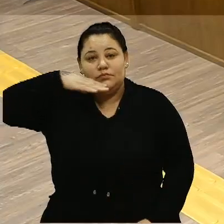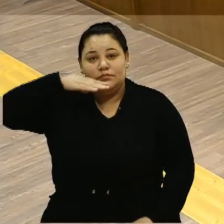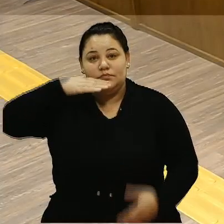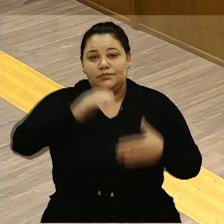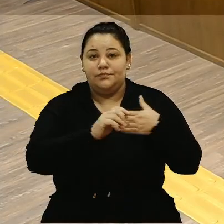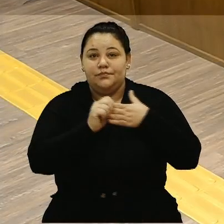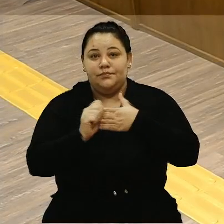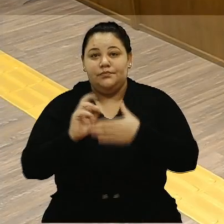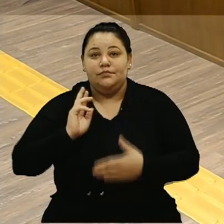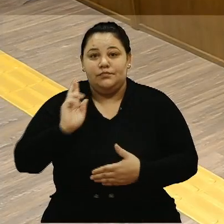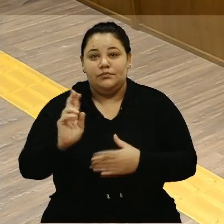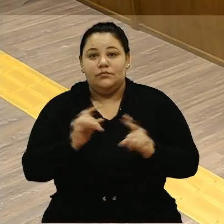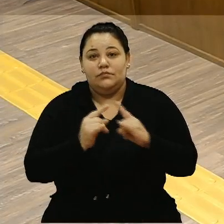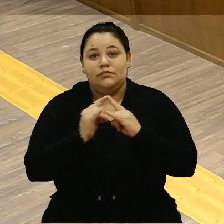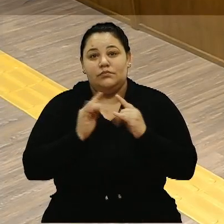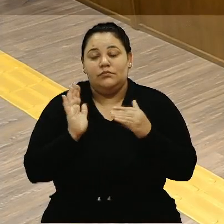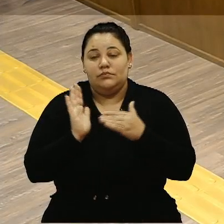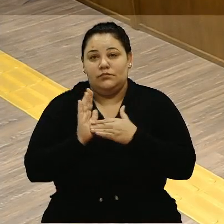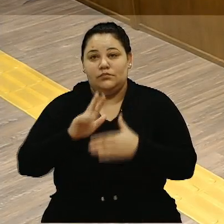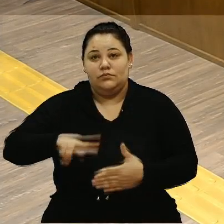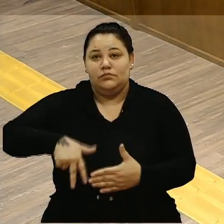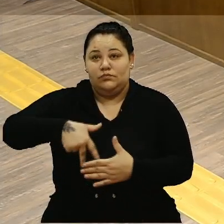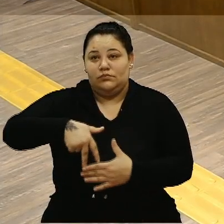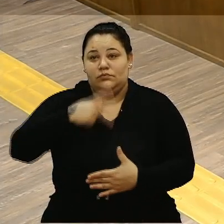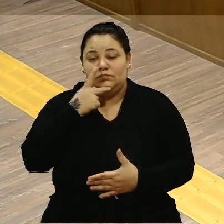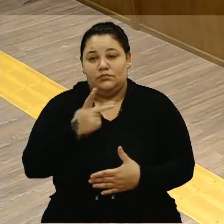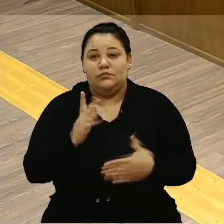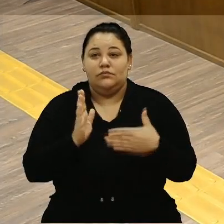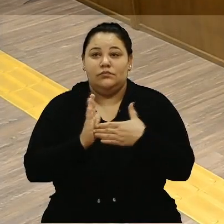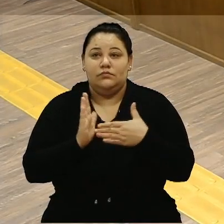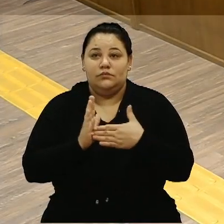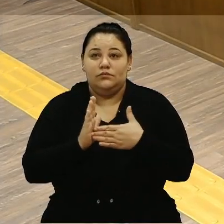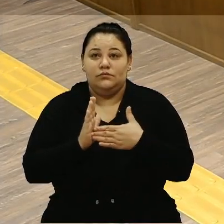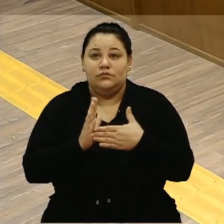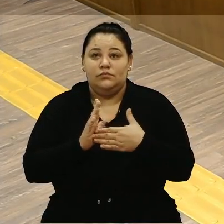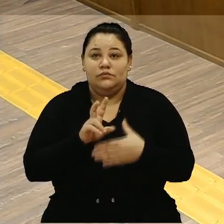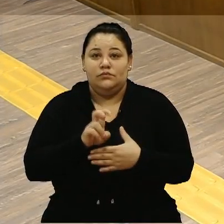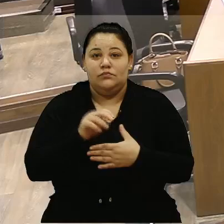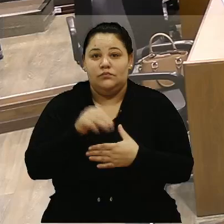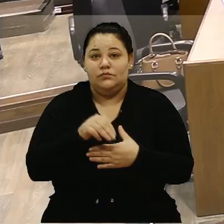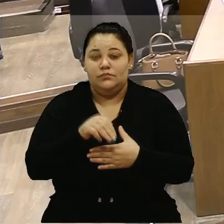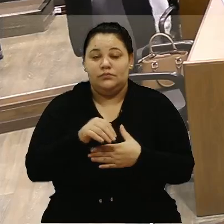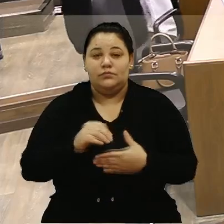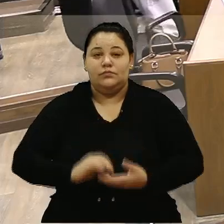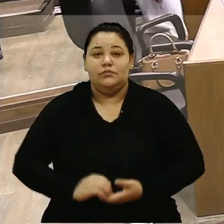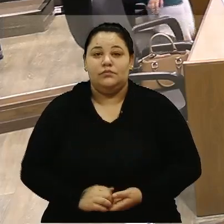Matheus Rocha até a tribuna para a manifestação pelo tempo de até 5 minutos.